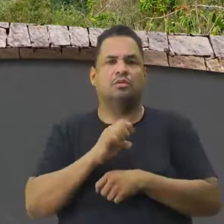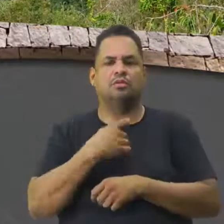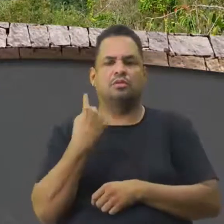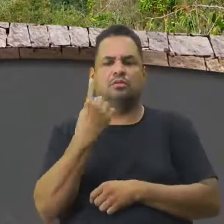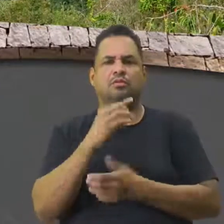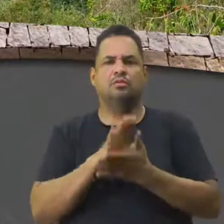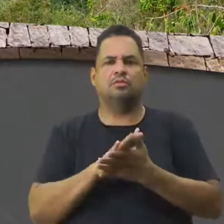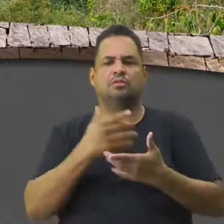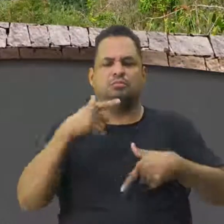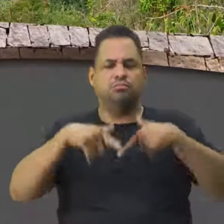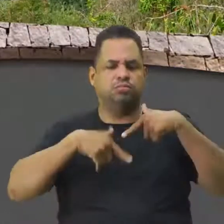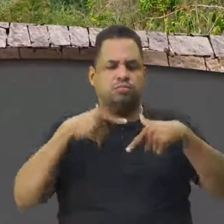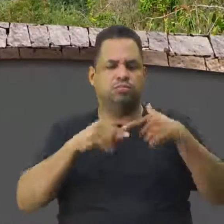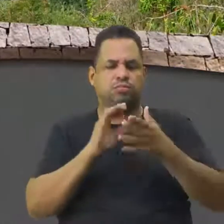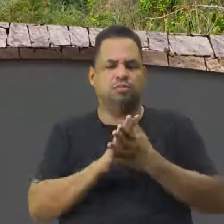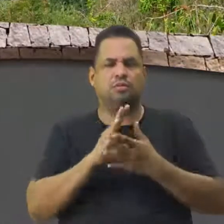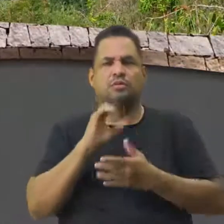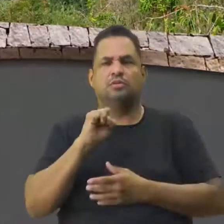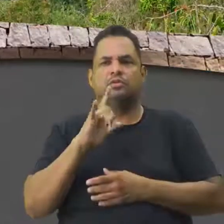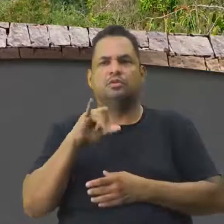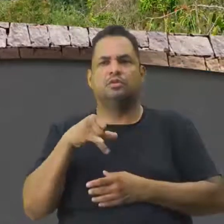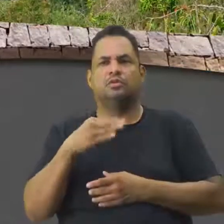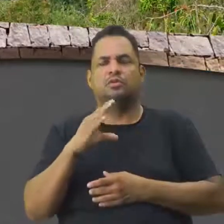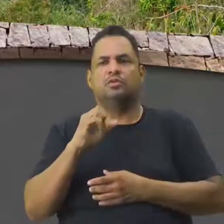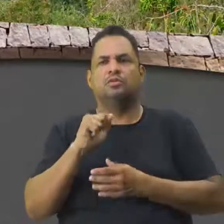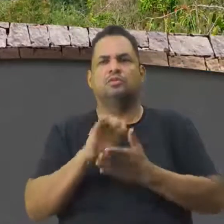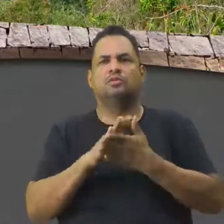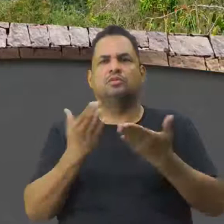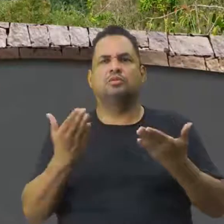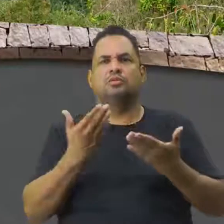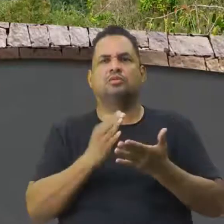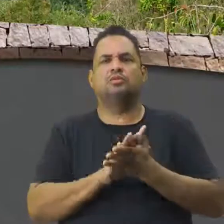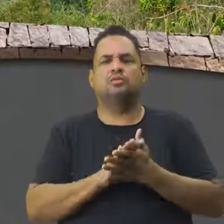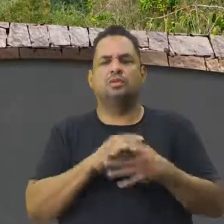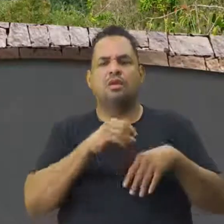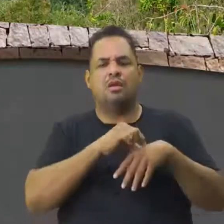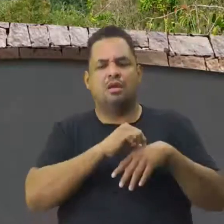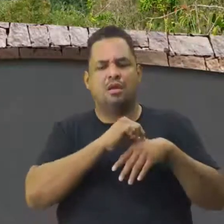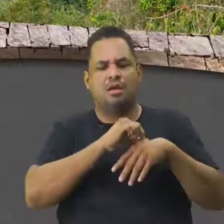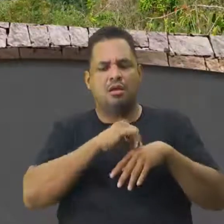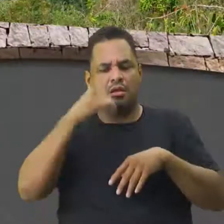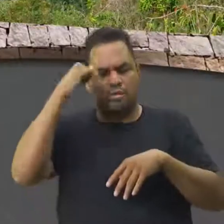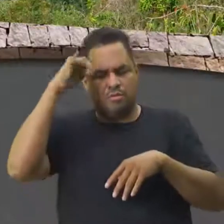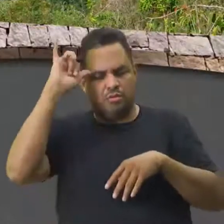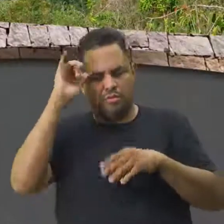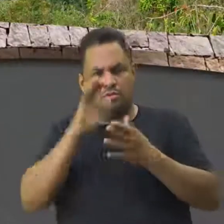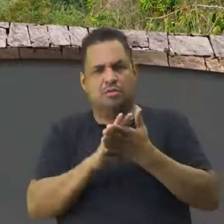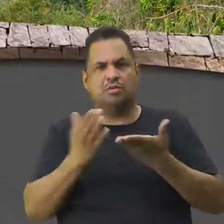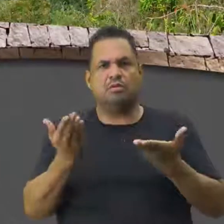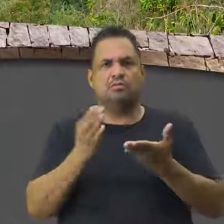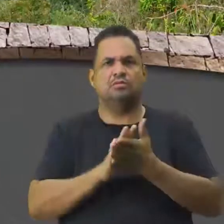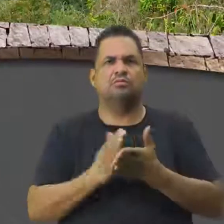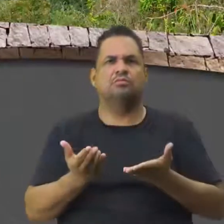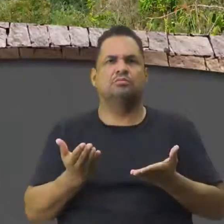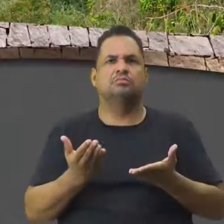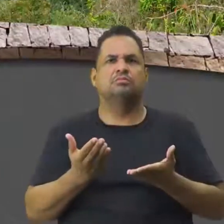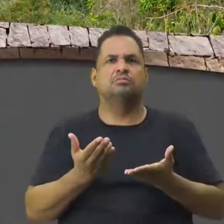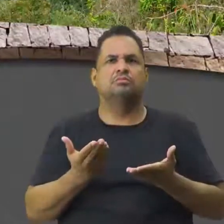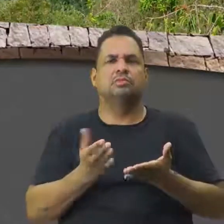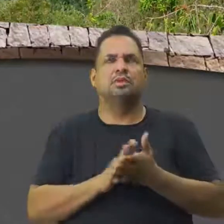de soja, a grande produção de carne bovina. Naquele momento, não, estava chegando para criar as